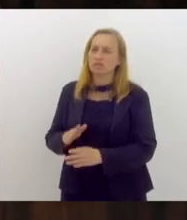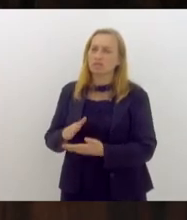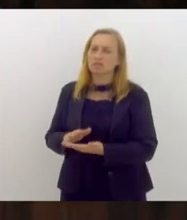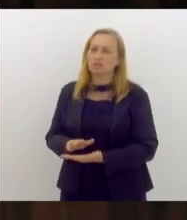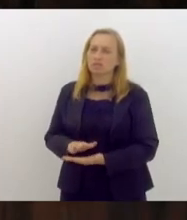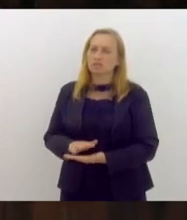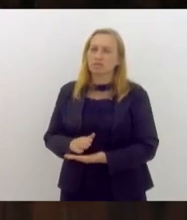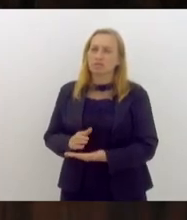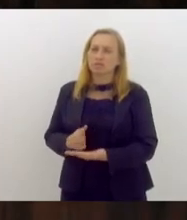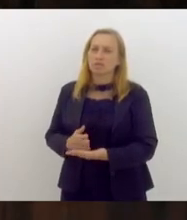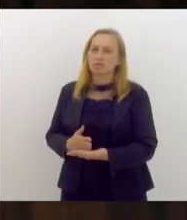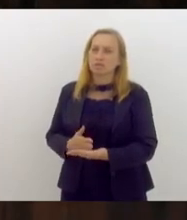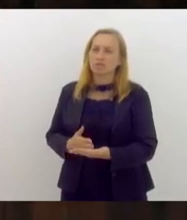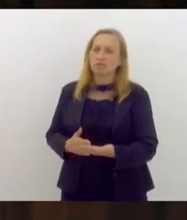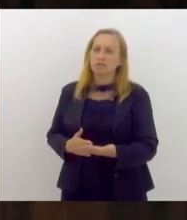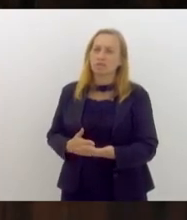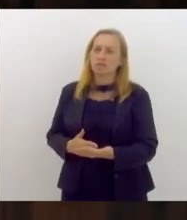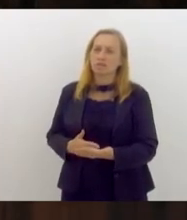permaneçam como estão.